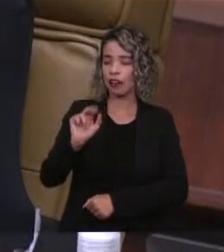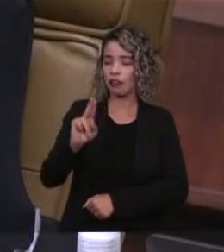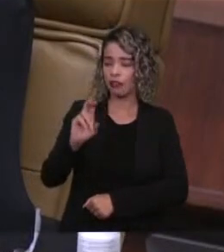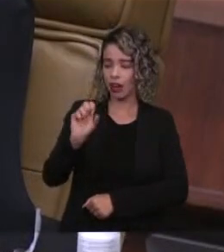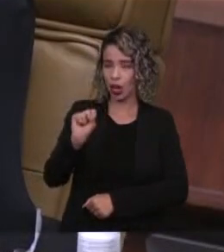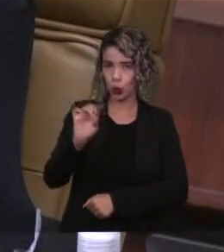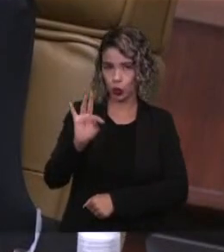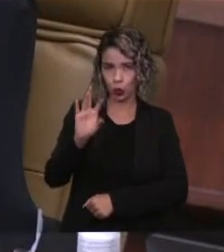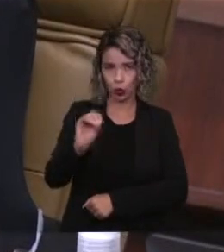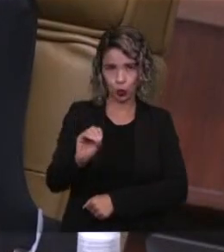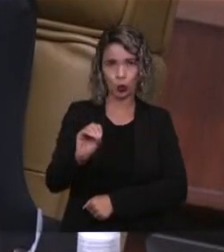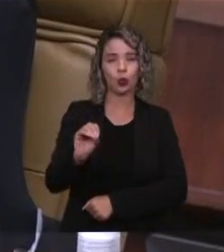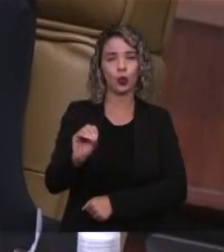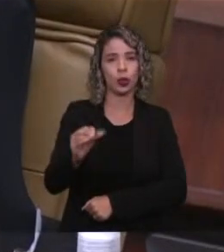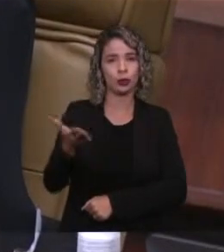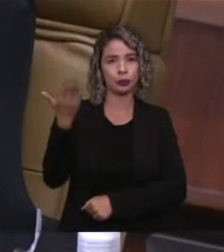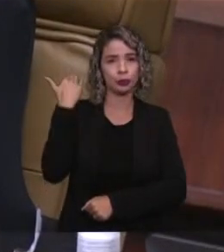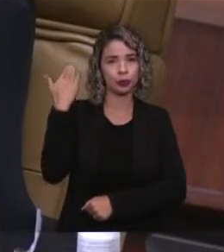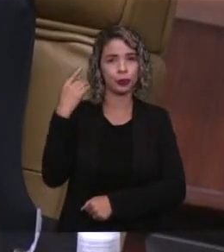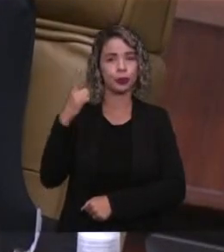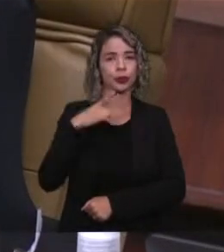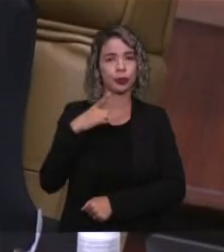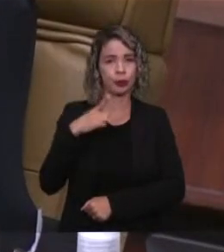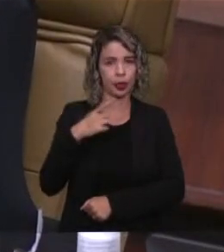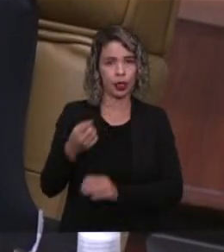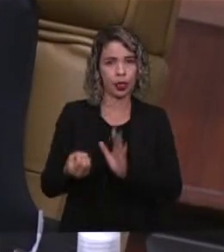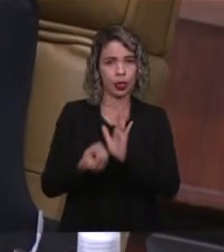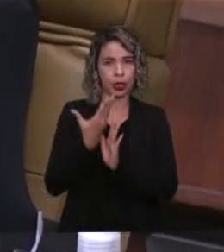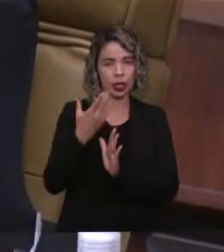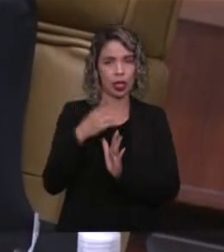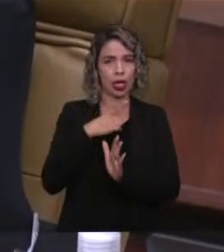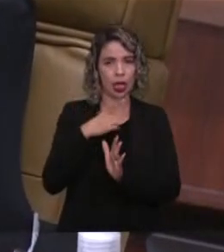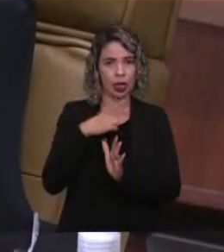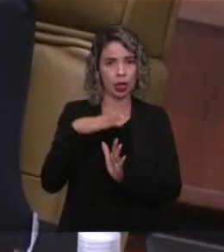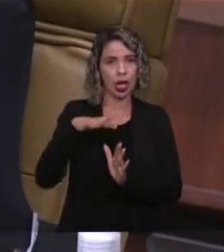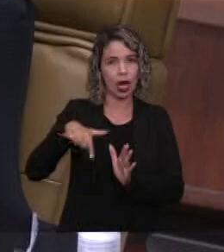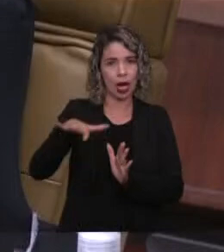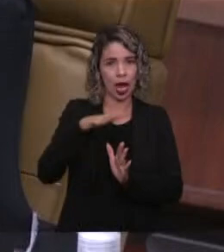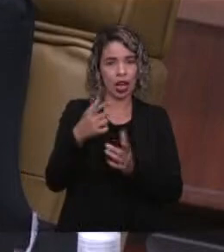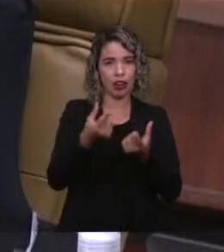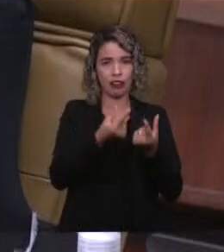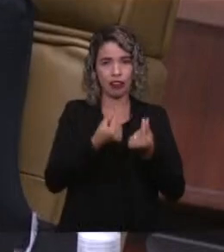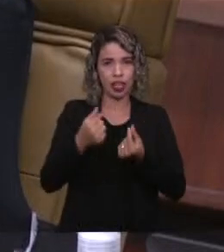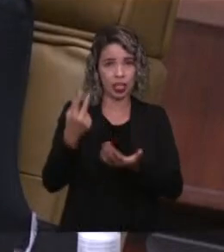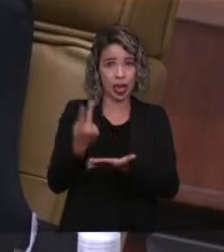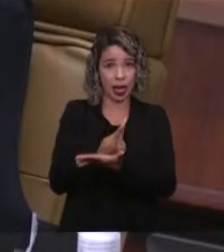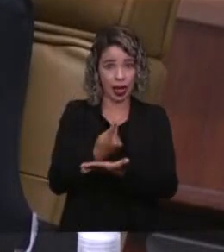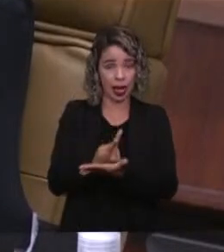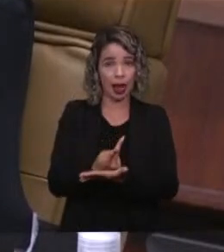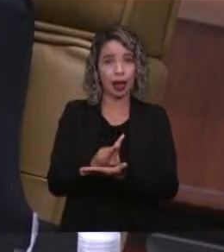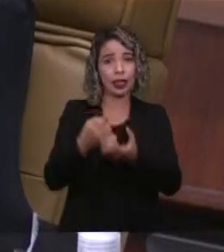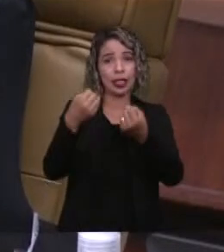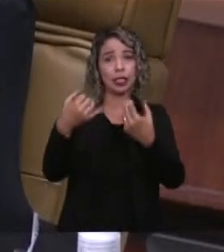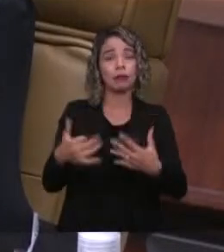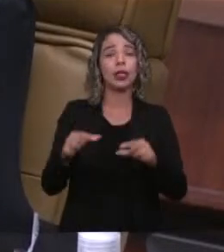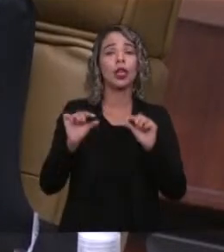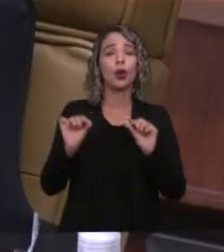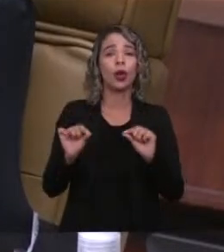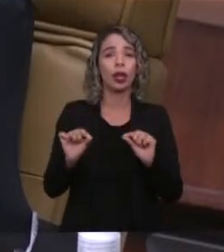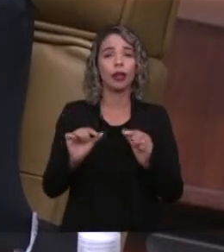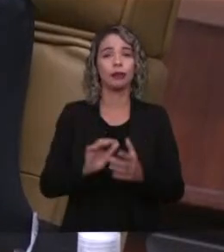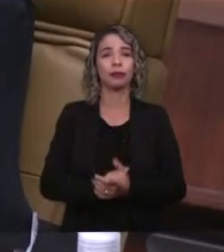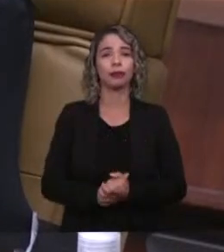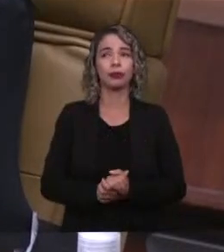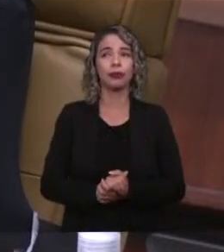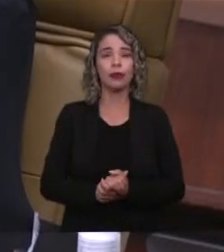Santos, que na obra Delinquência Econômica e Financeira, diz o eminente jurista, a